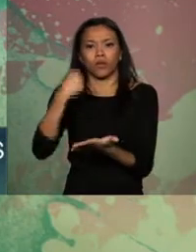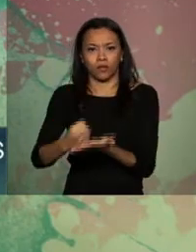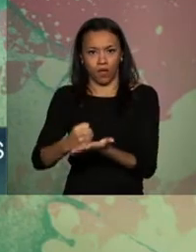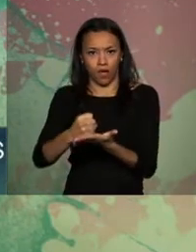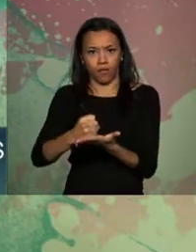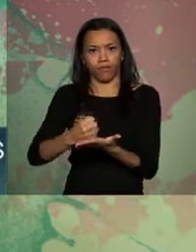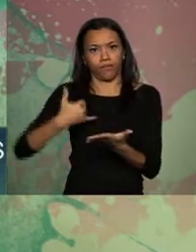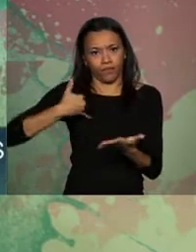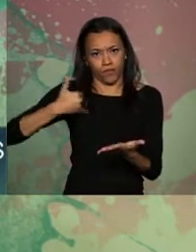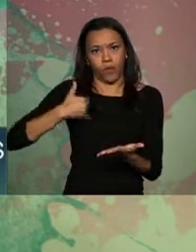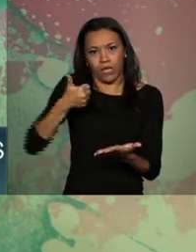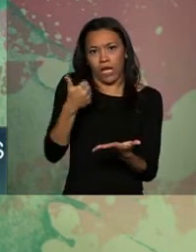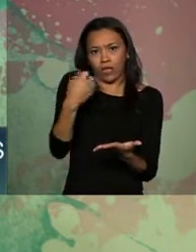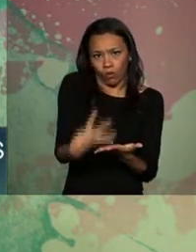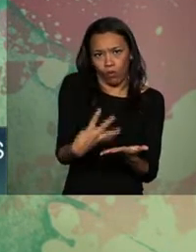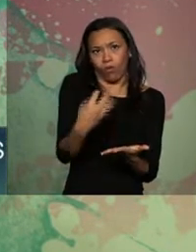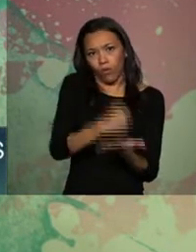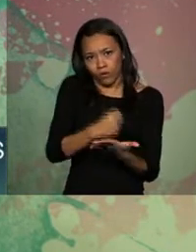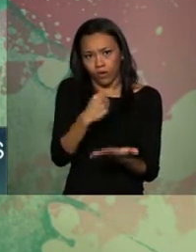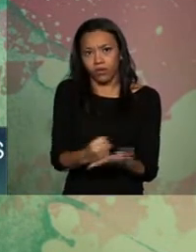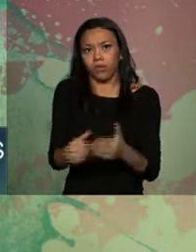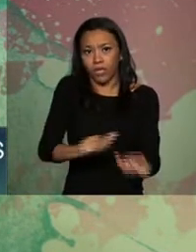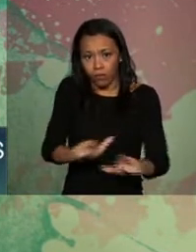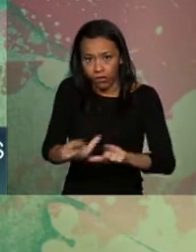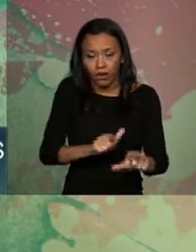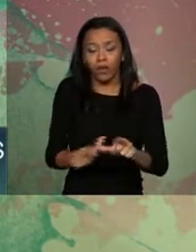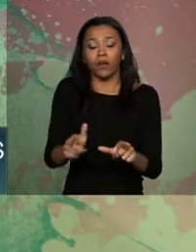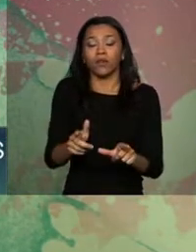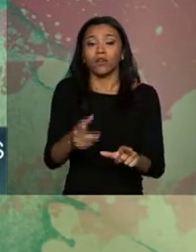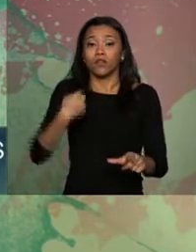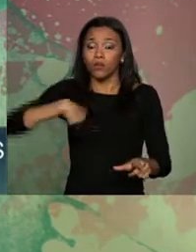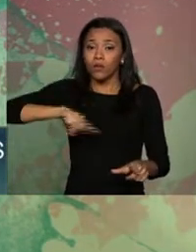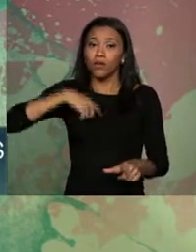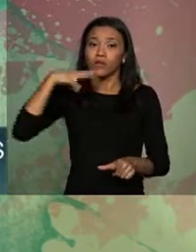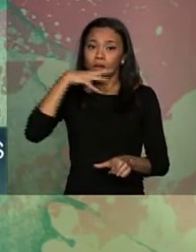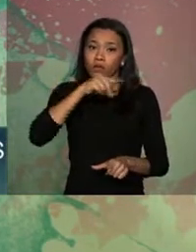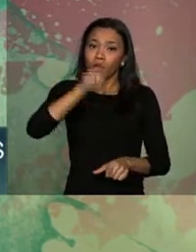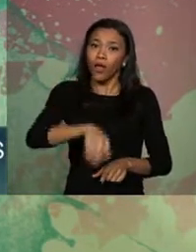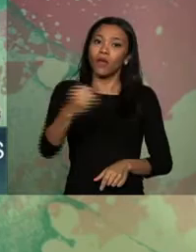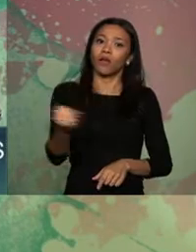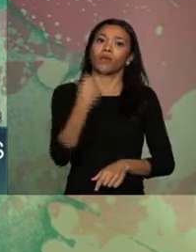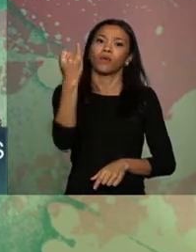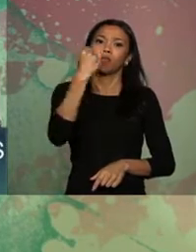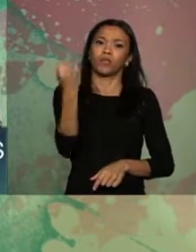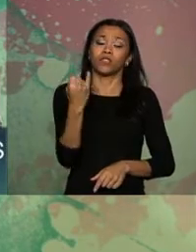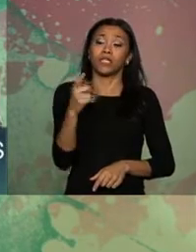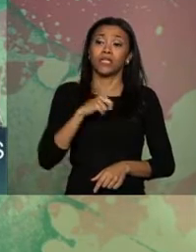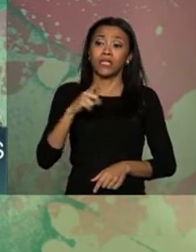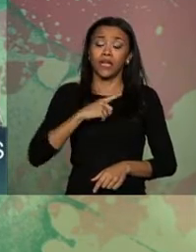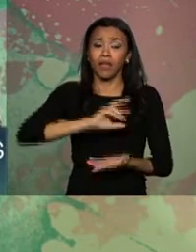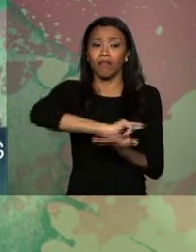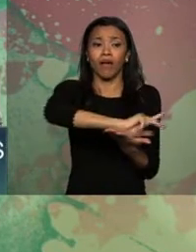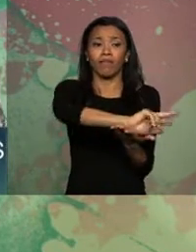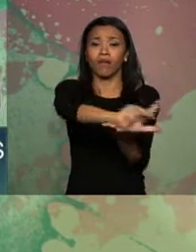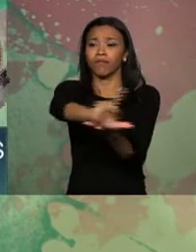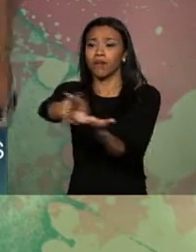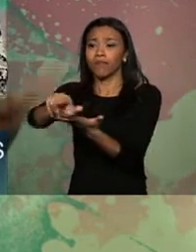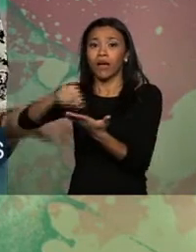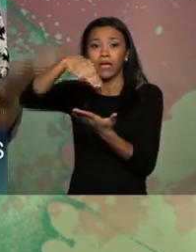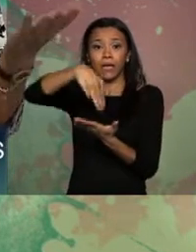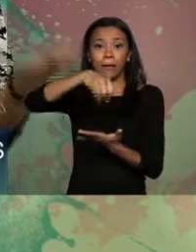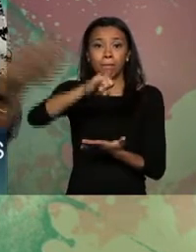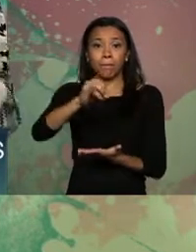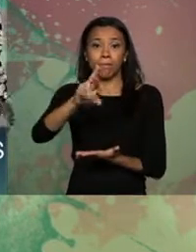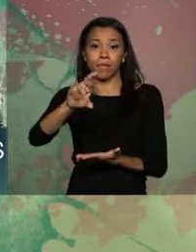nós acreditamos que é muito importante, pela quantidade de micro, pequenos empreendedores, até